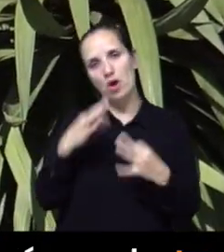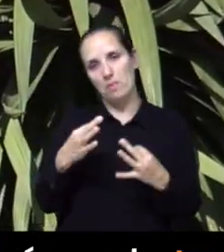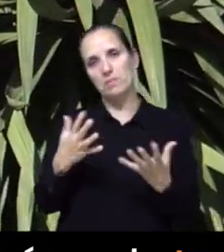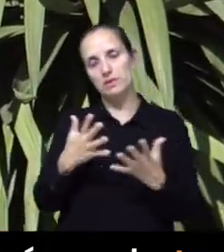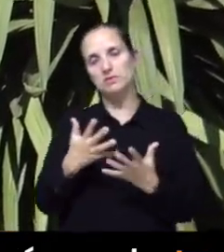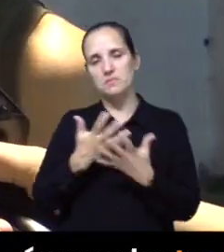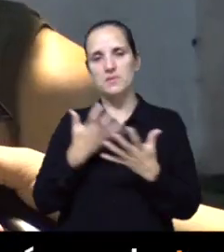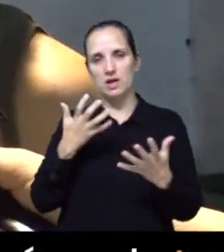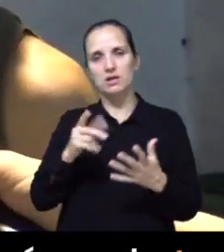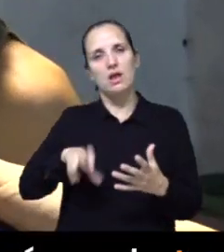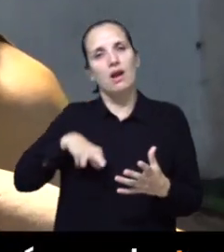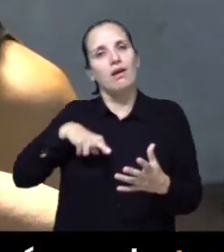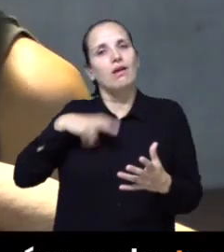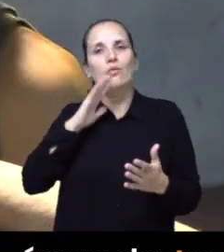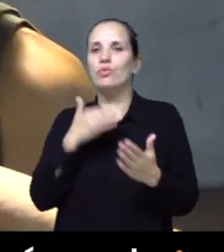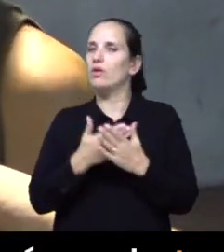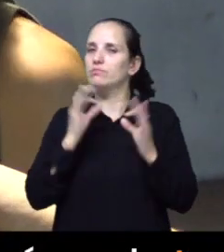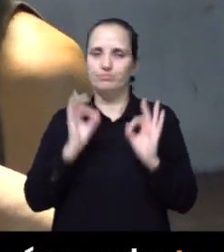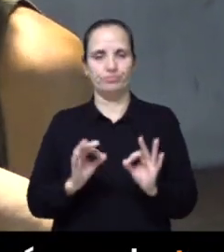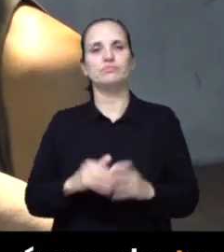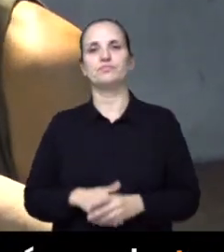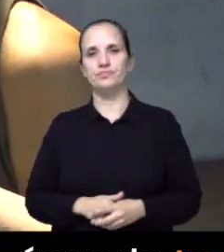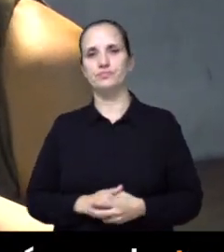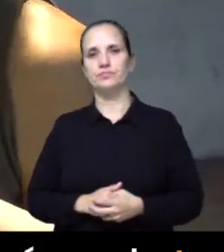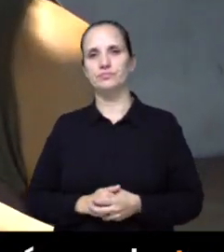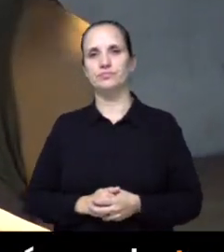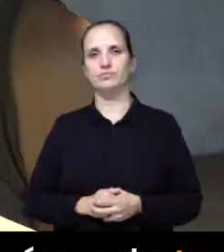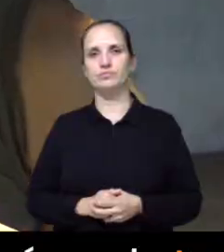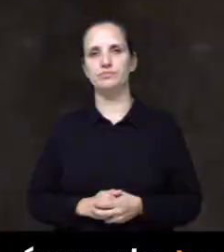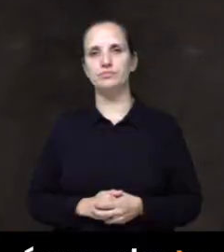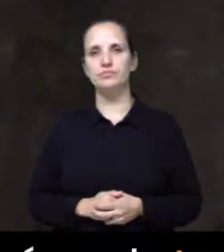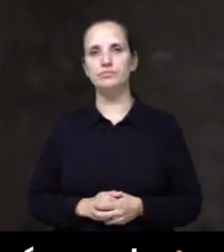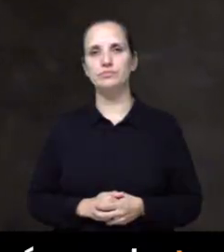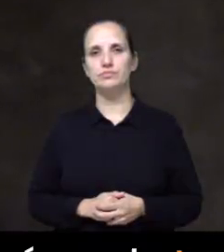das vilas pequenitas, sobretudo, eu acho que enriquece muito. Sim.